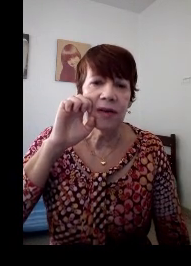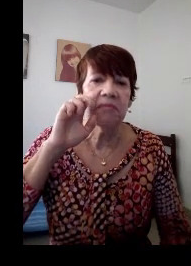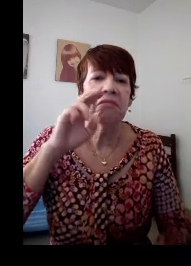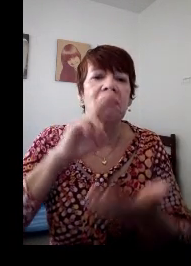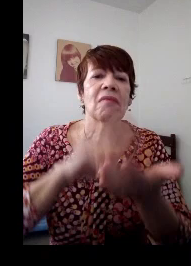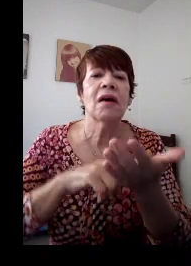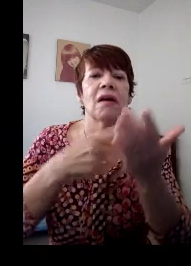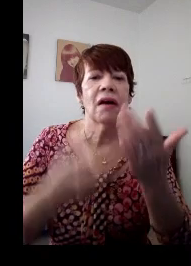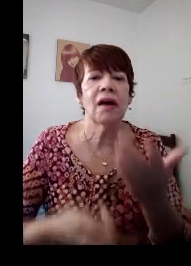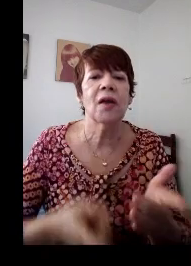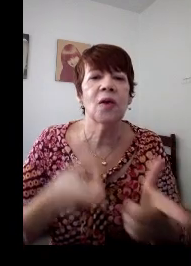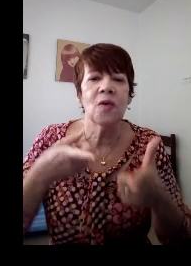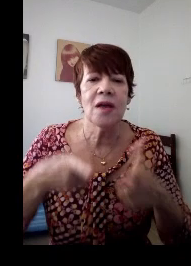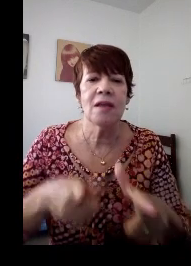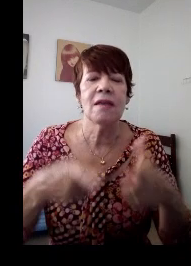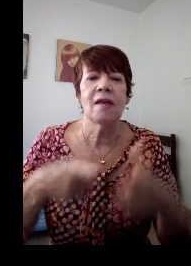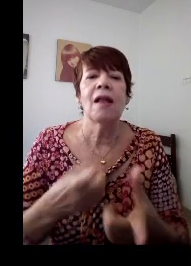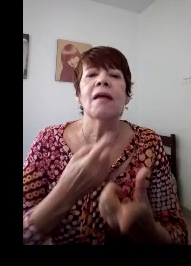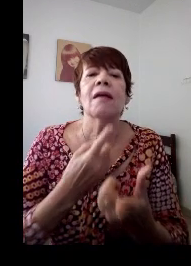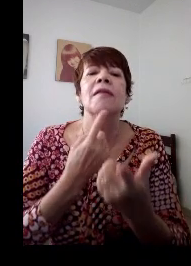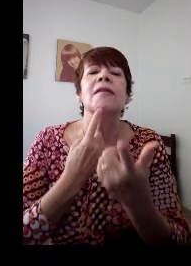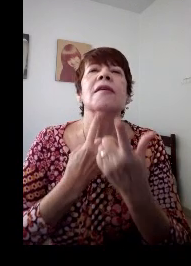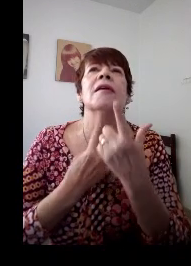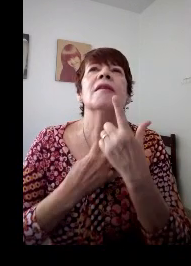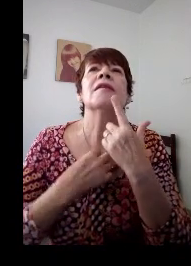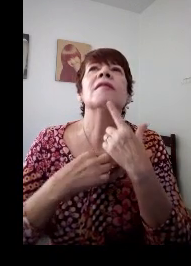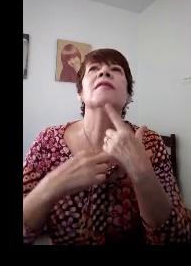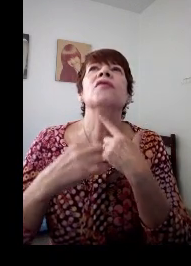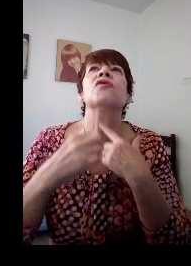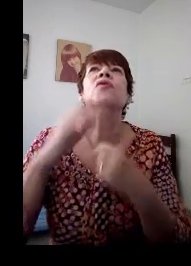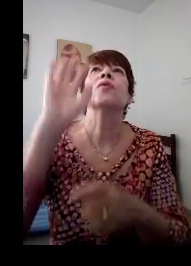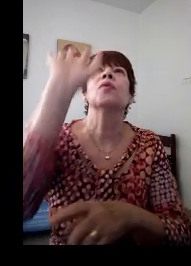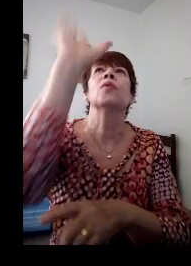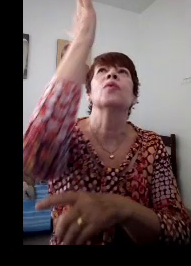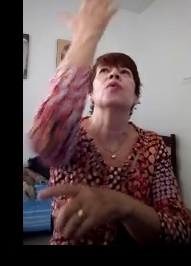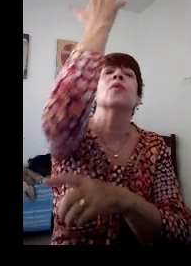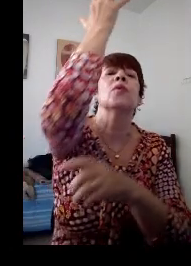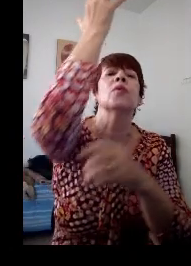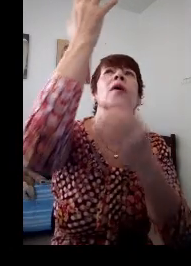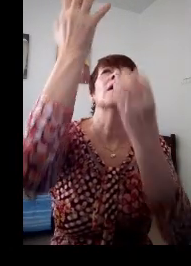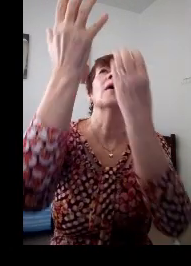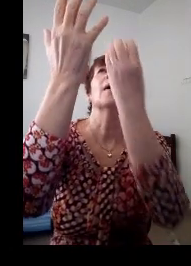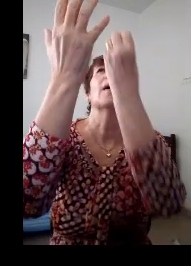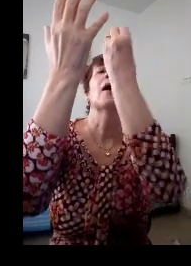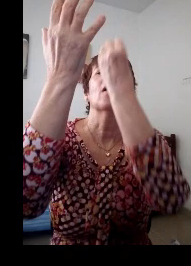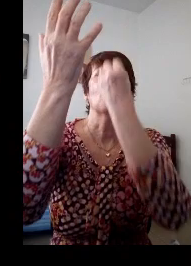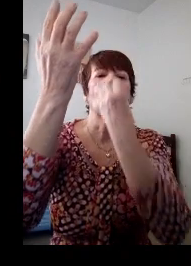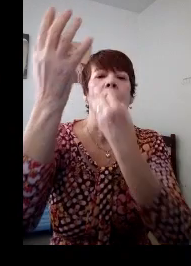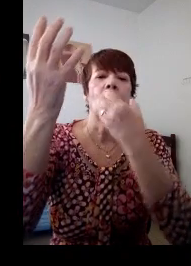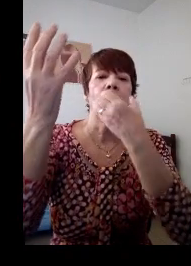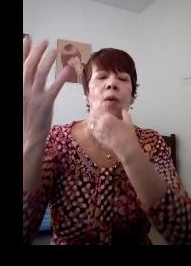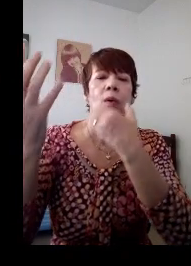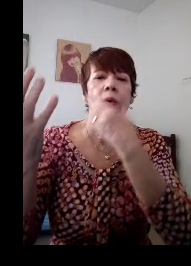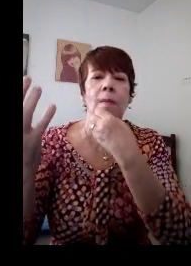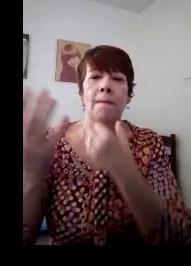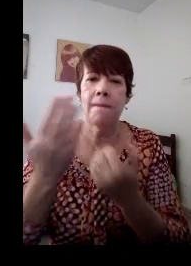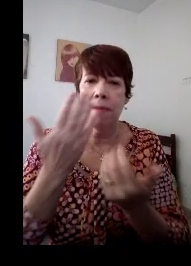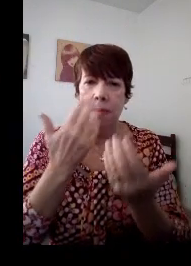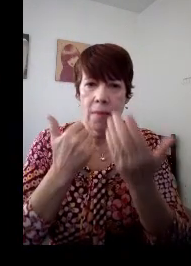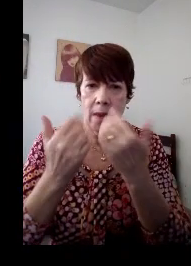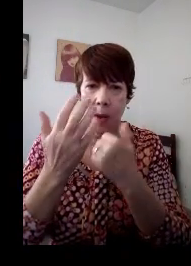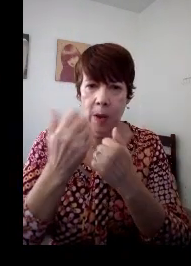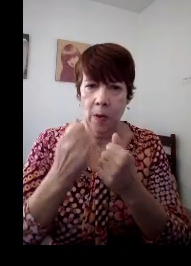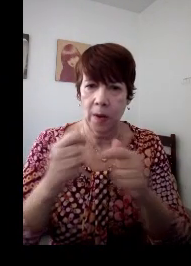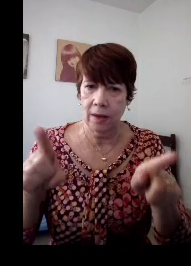tentação. Ela desejou a maçã e pegou a maçã, mordeu